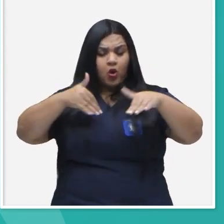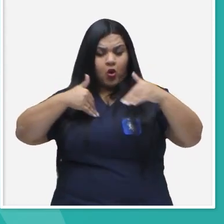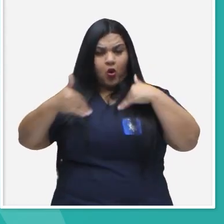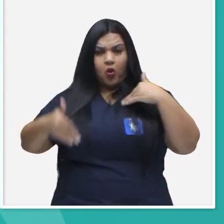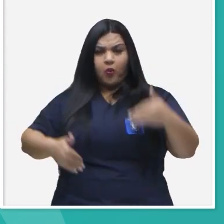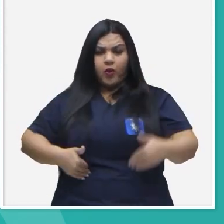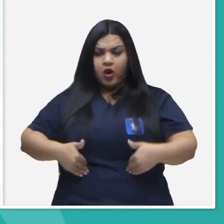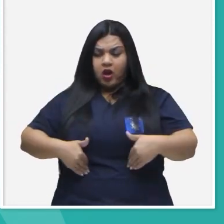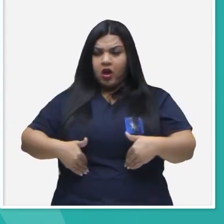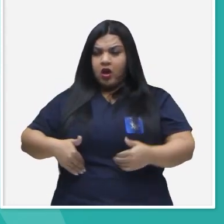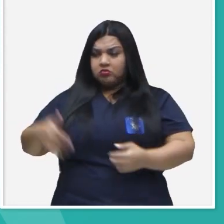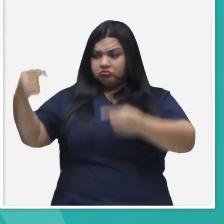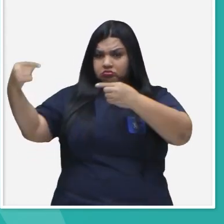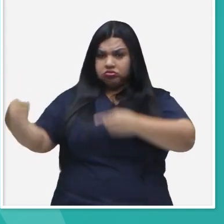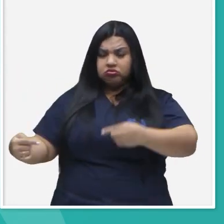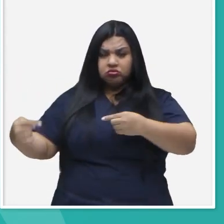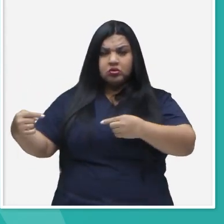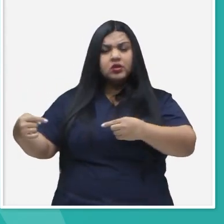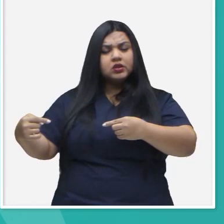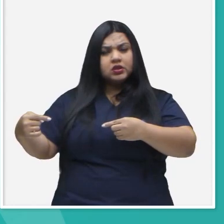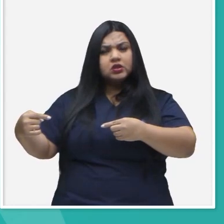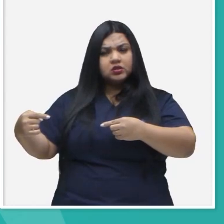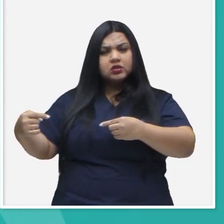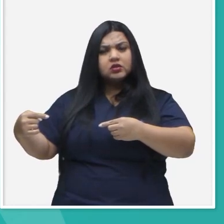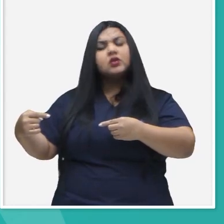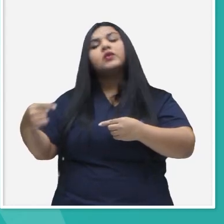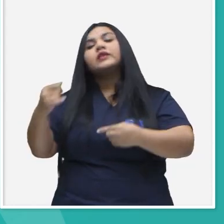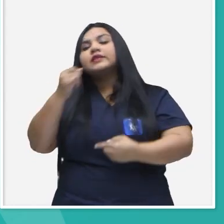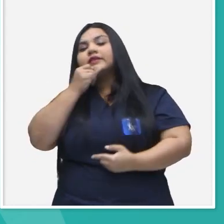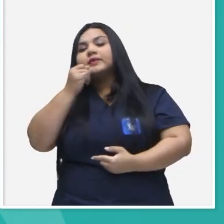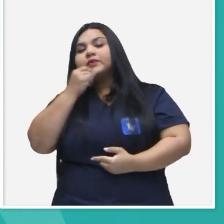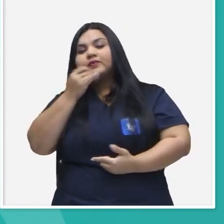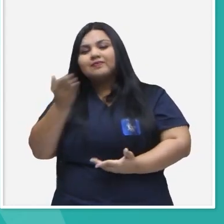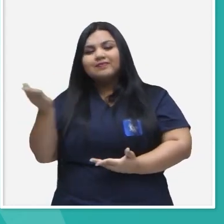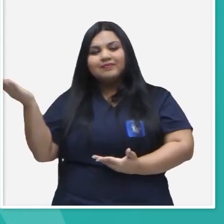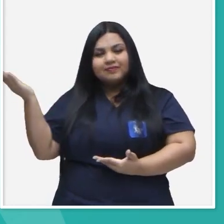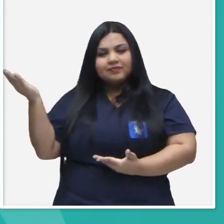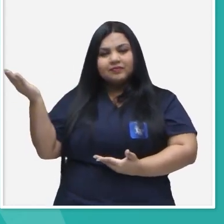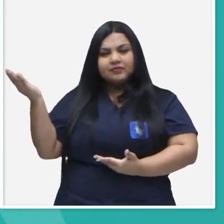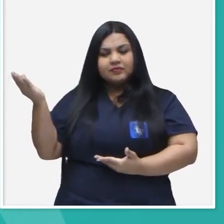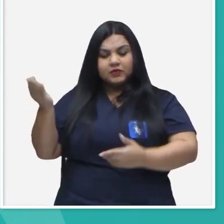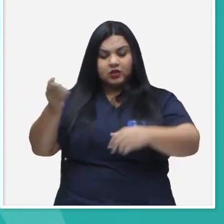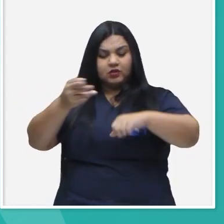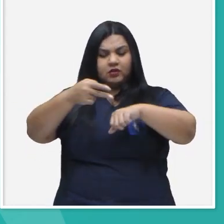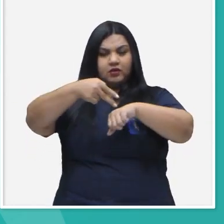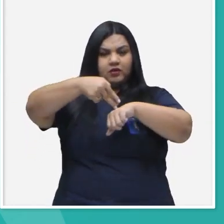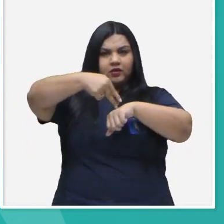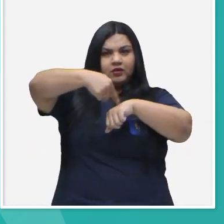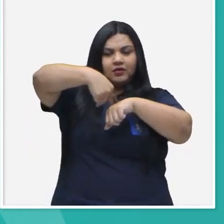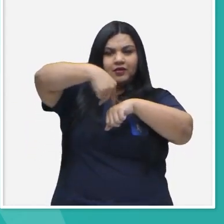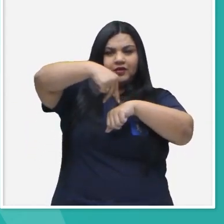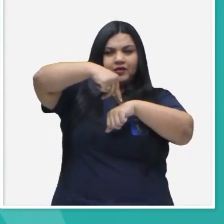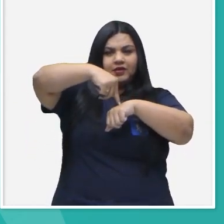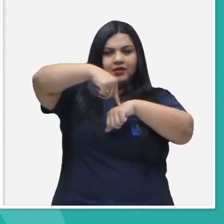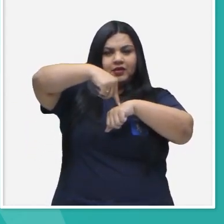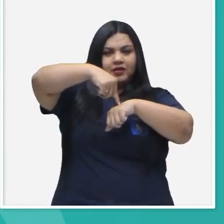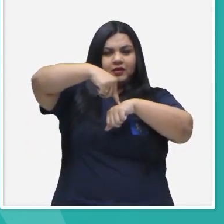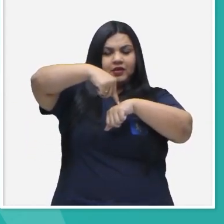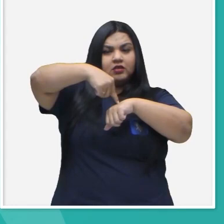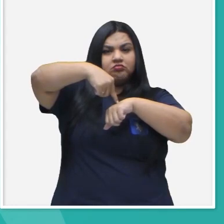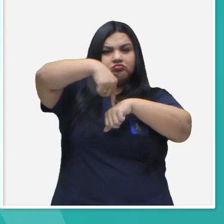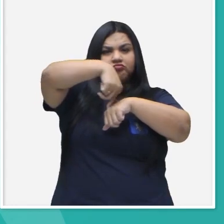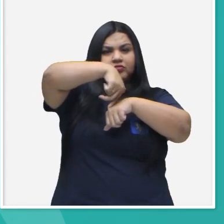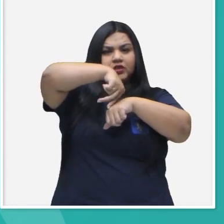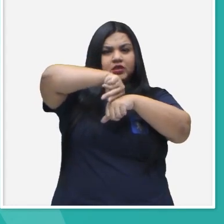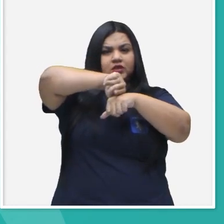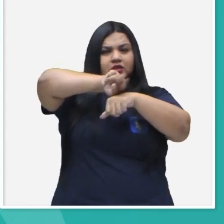meus adversários. E eu trouxe como exemplo para vocês a ginástica artística, que essa daí realmente não acontece